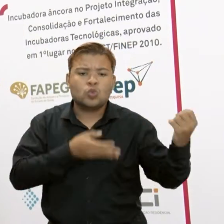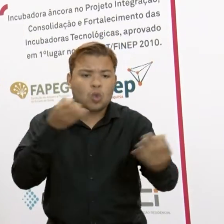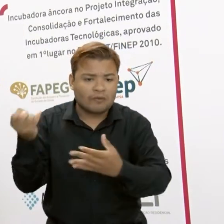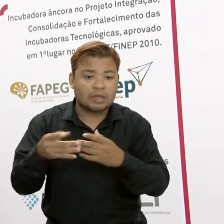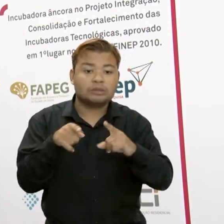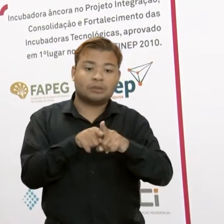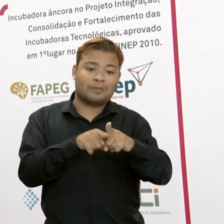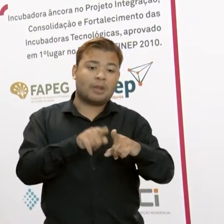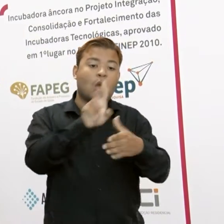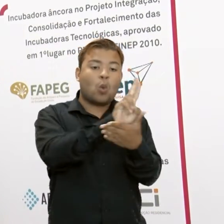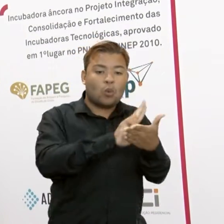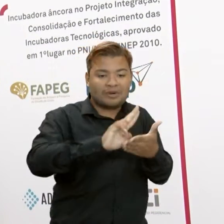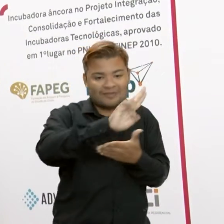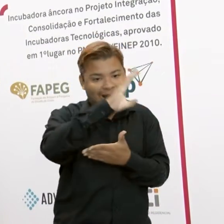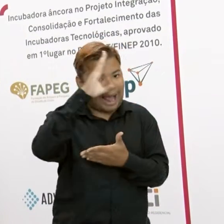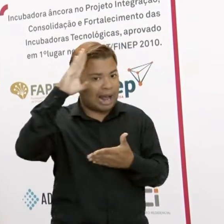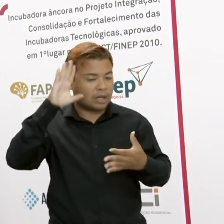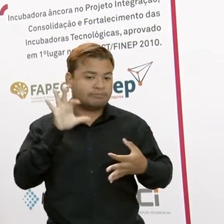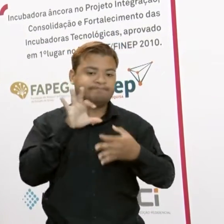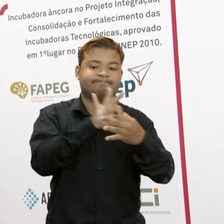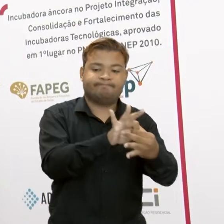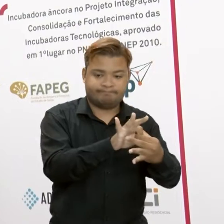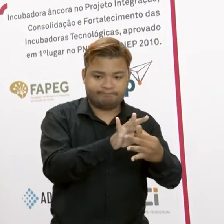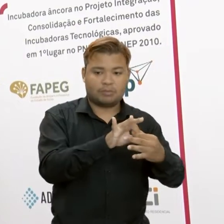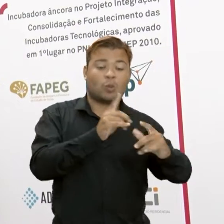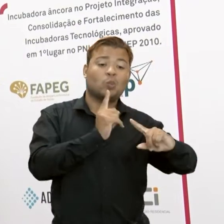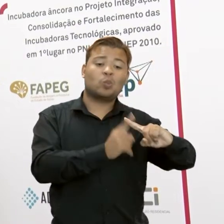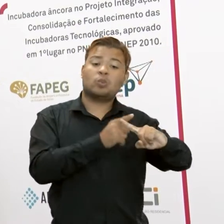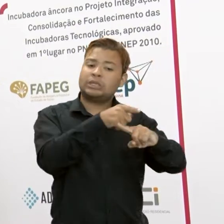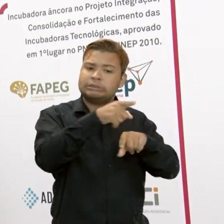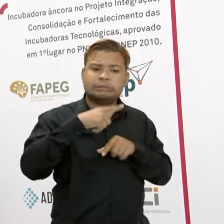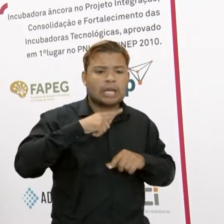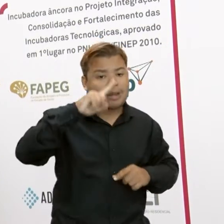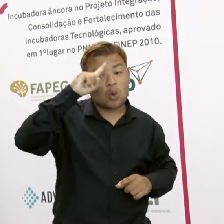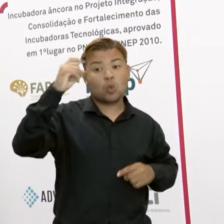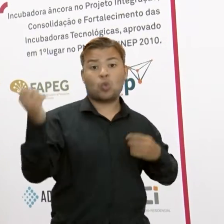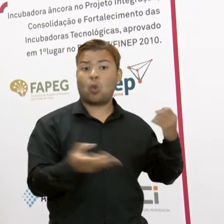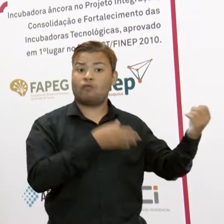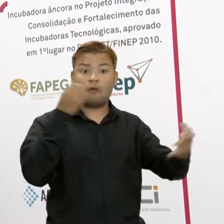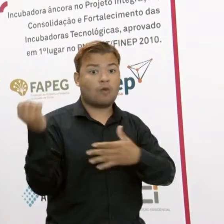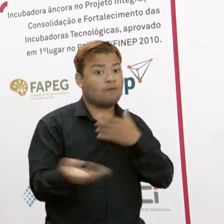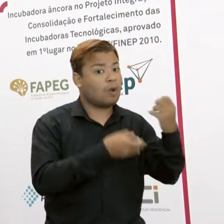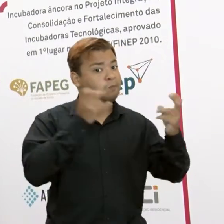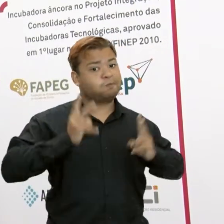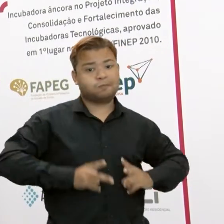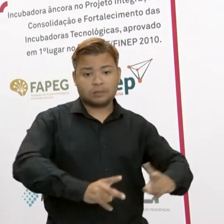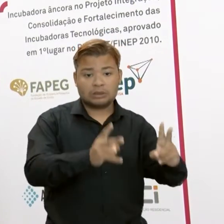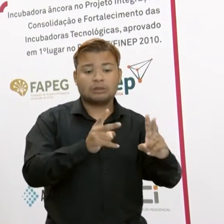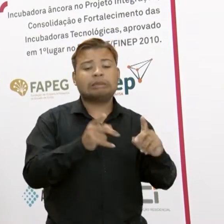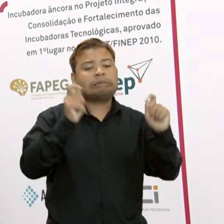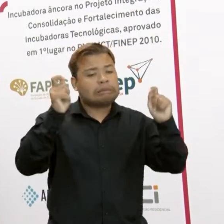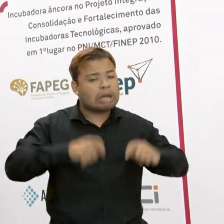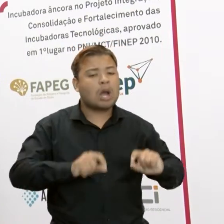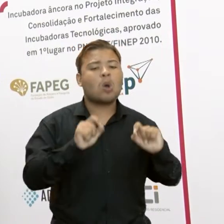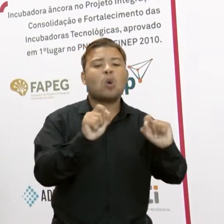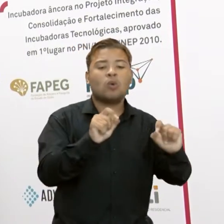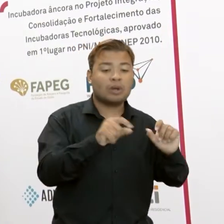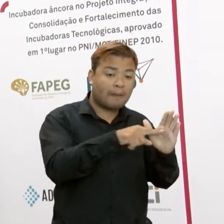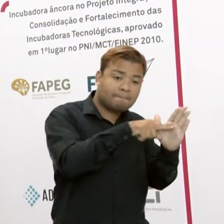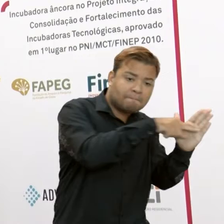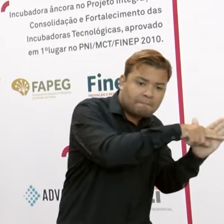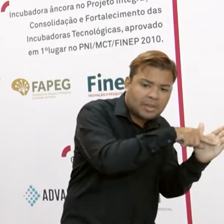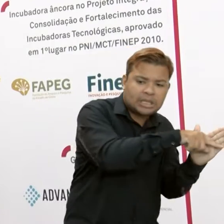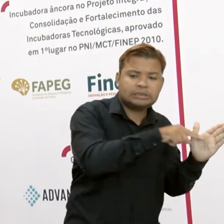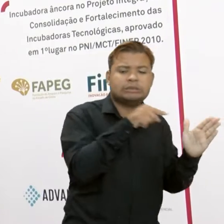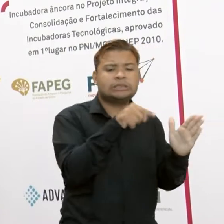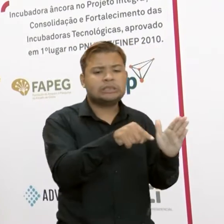da universidade, da academia, para estar próximo do que há de mais de inovação e conseguir fazer essa tradução, né, de pesquisa,